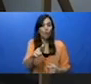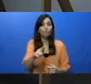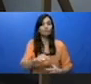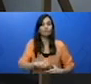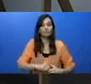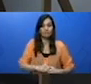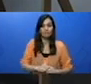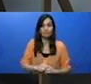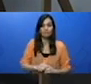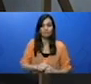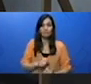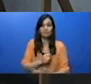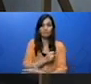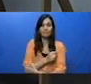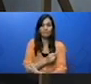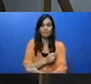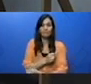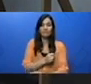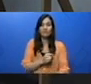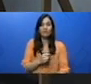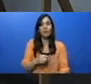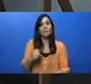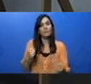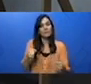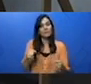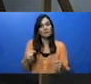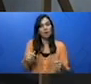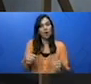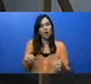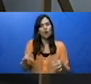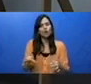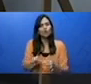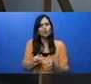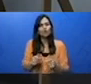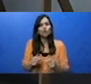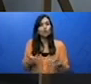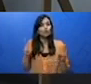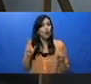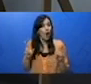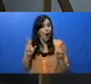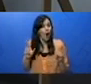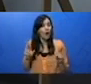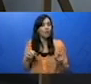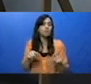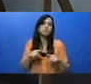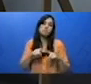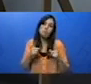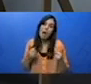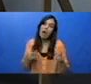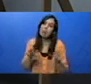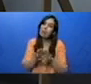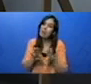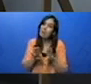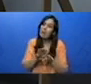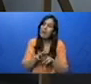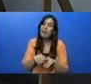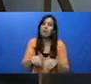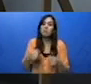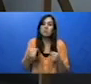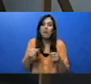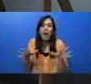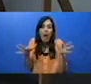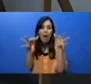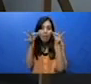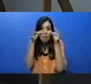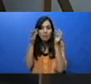certo? Esse jogo envolve o fator sorte, né? E a atenção também. Porque se você não prestar atenção, você vai compor um número